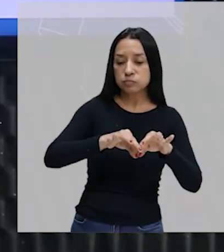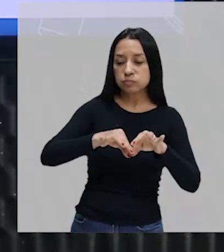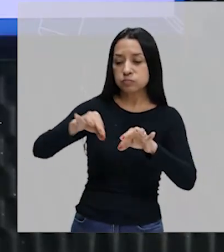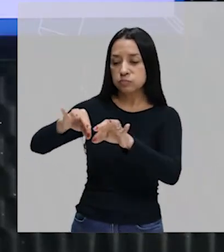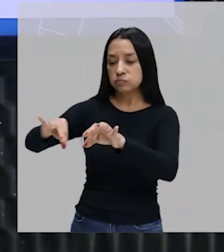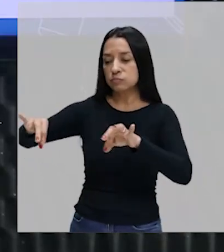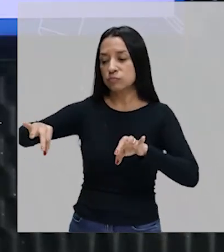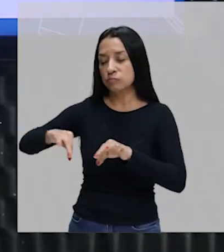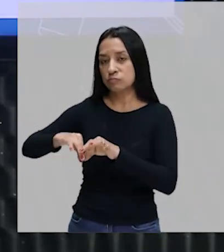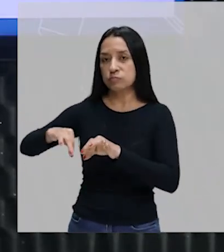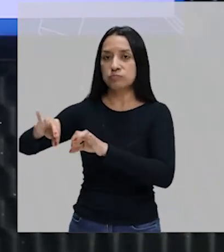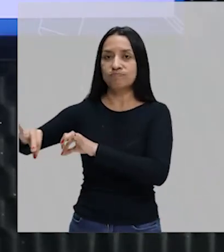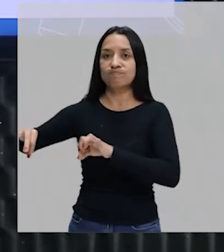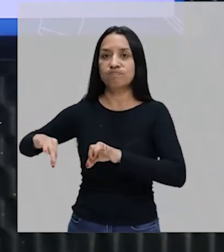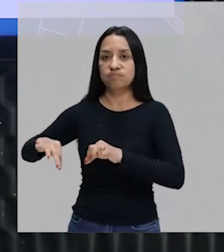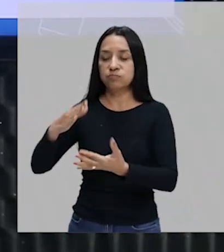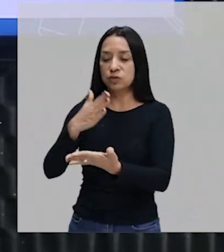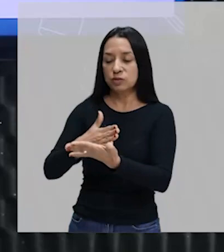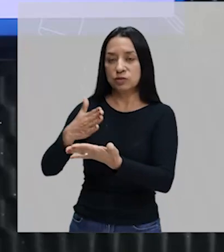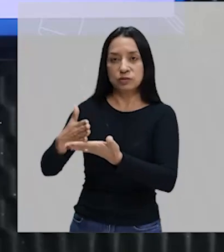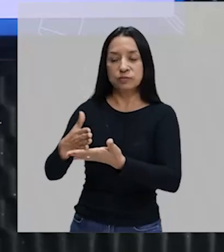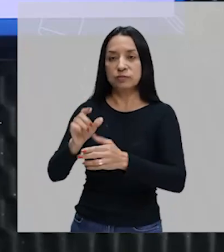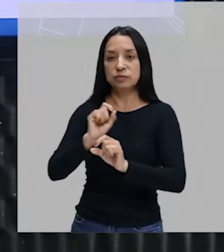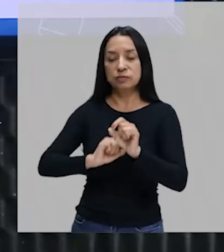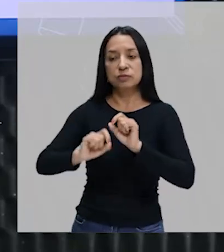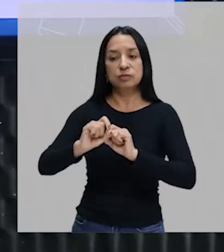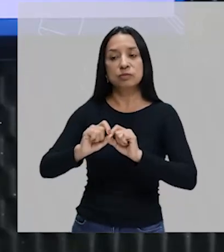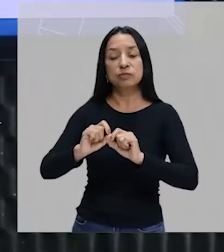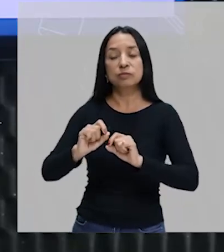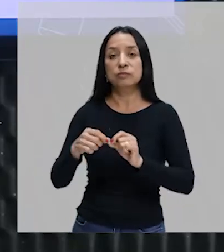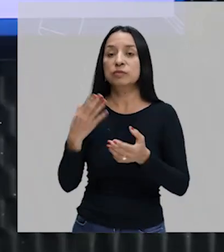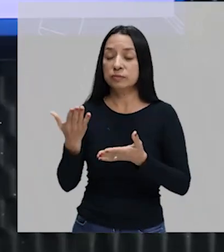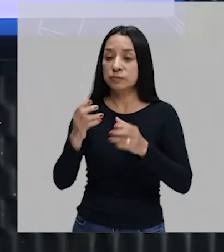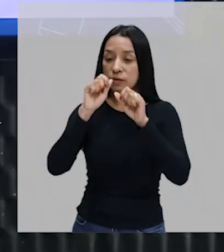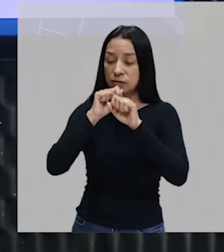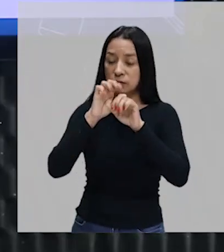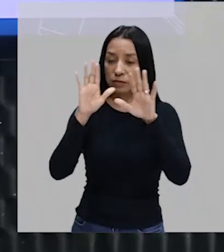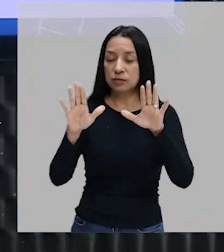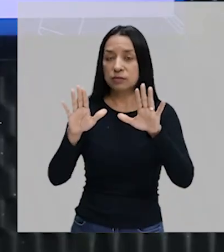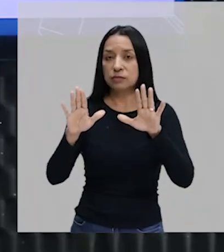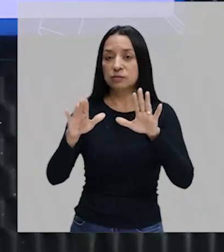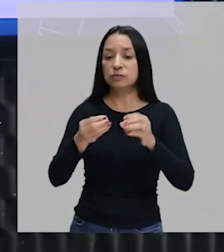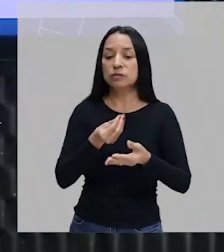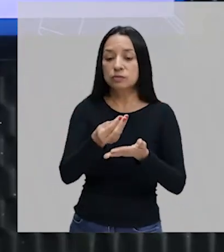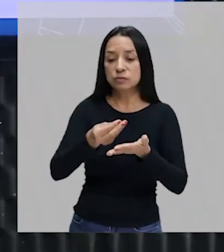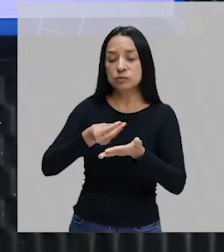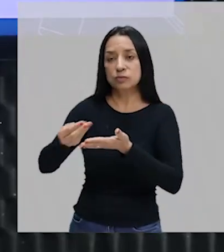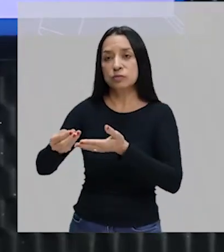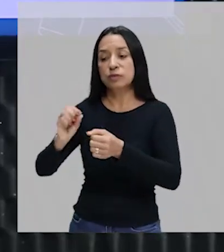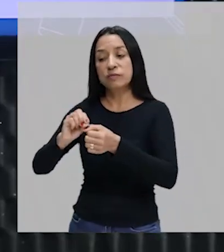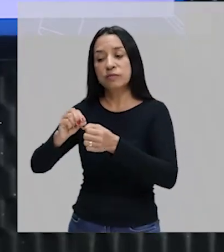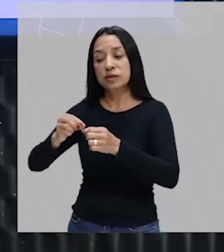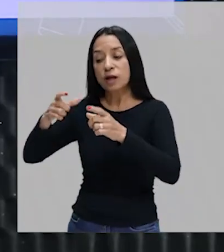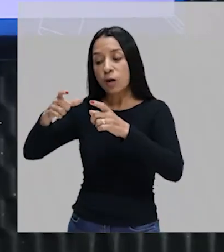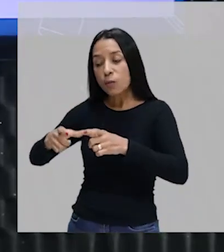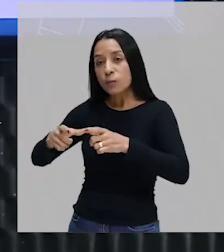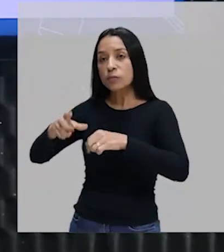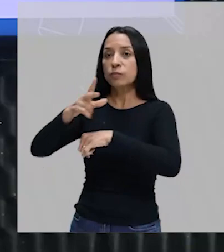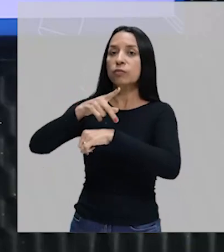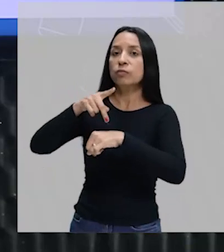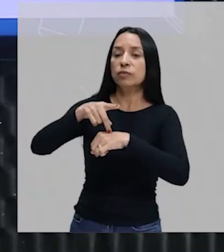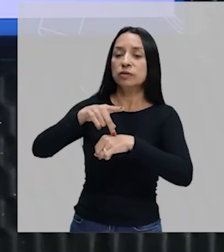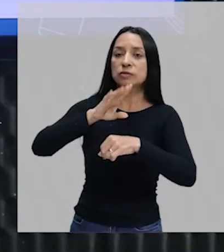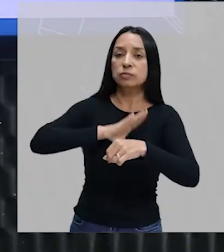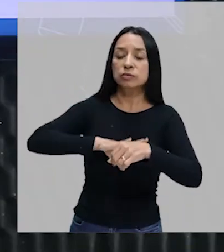divide essas terras em lotes aqui no Brasil, e lógico, essa distribuição é feita lá em Portugal, distribui esses lotes para os